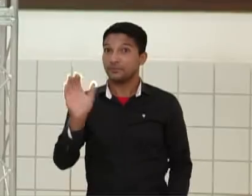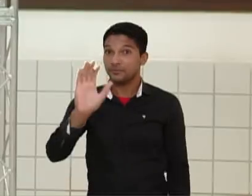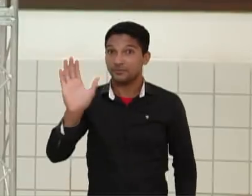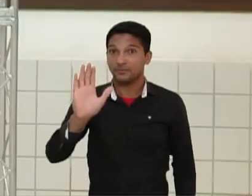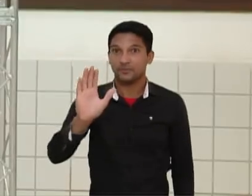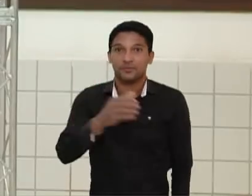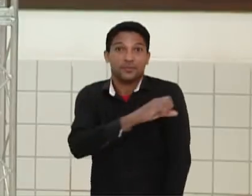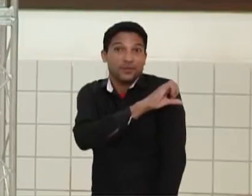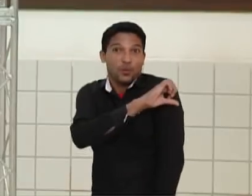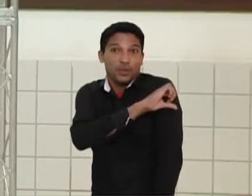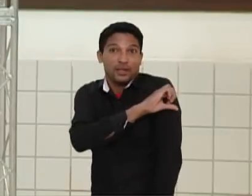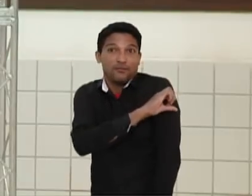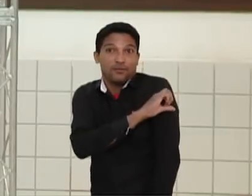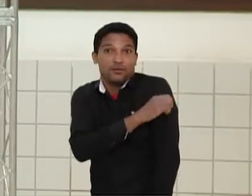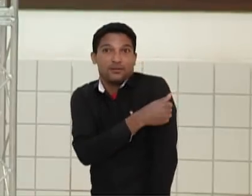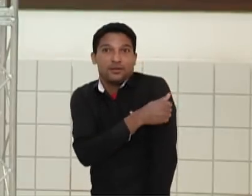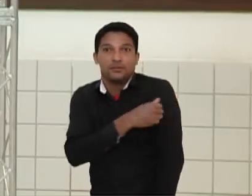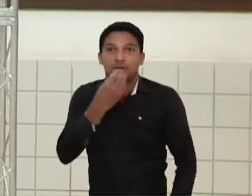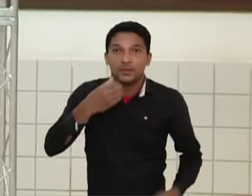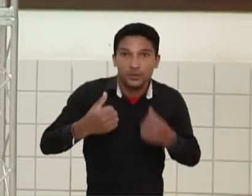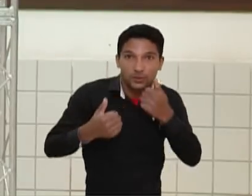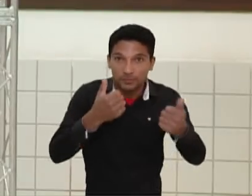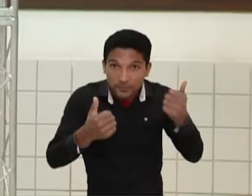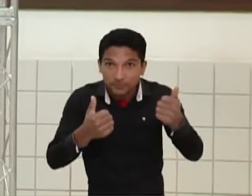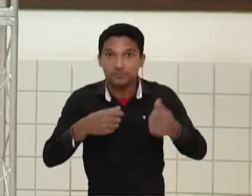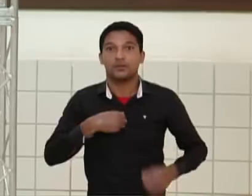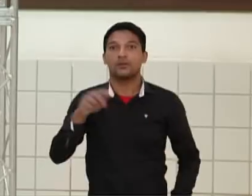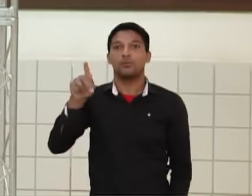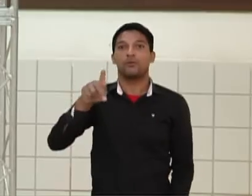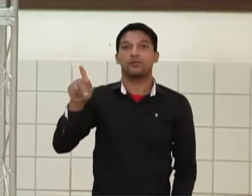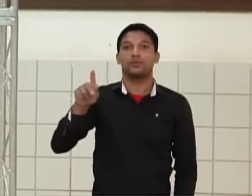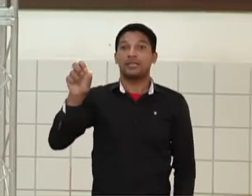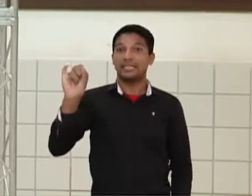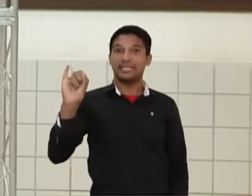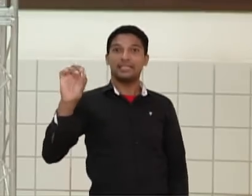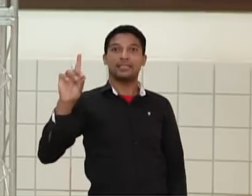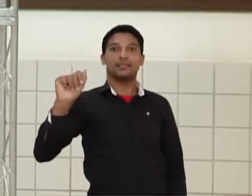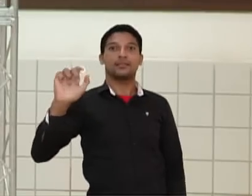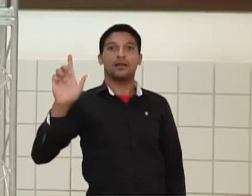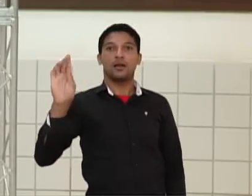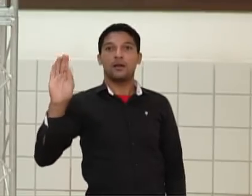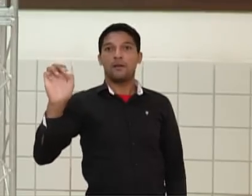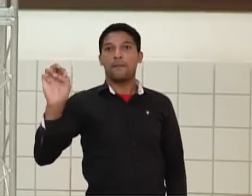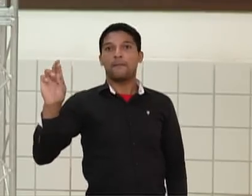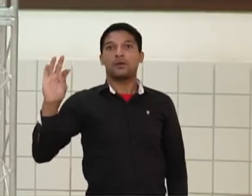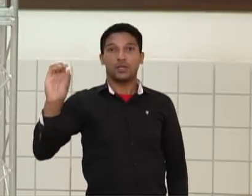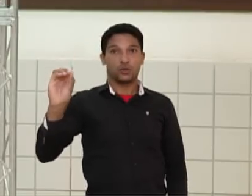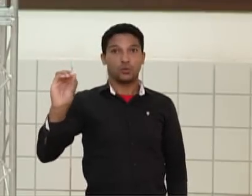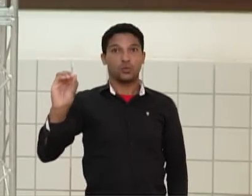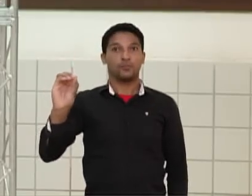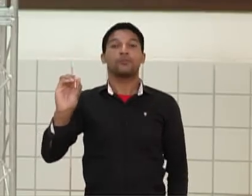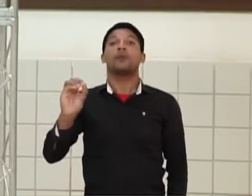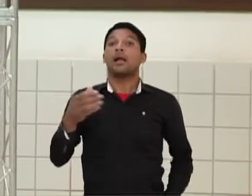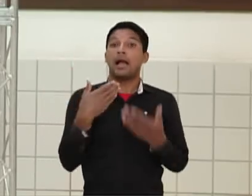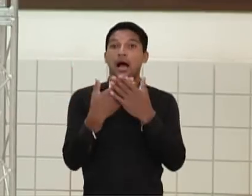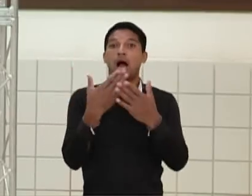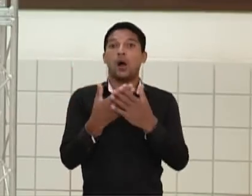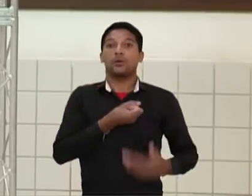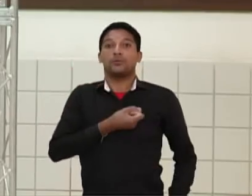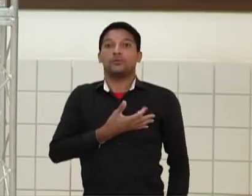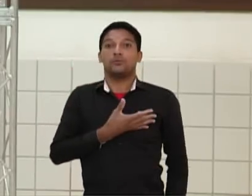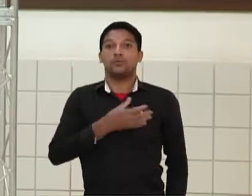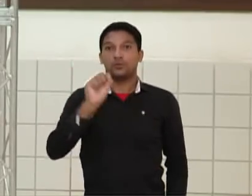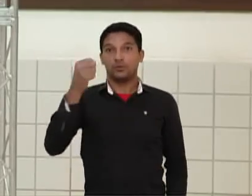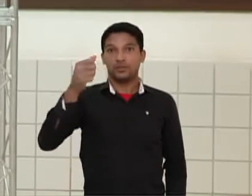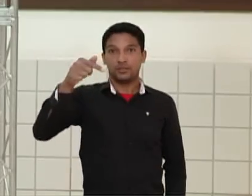E aí, pessoal do oitavo ano, tudo bem? Eu sou o professor Hidalberto, essa é a nossa aula 87 de matemática, mas antes da gente começar eu tenho alguns recadinhos para